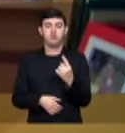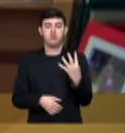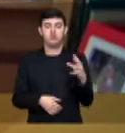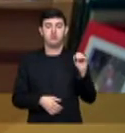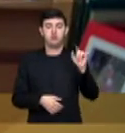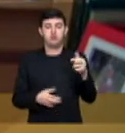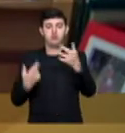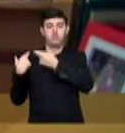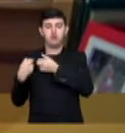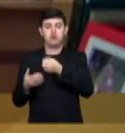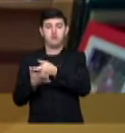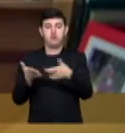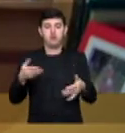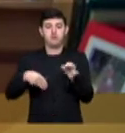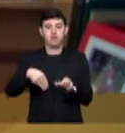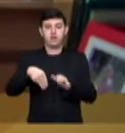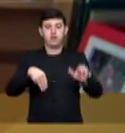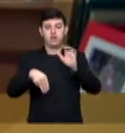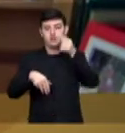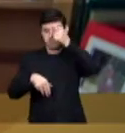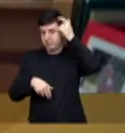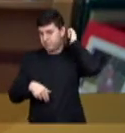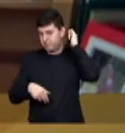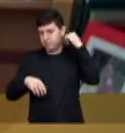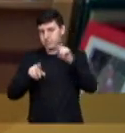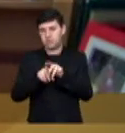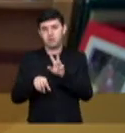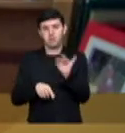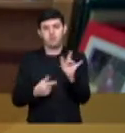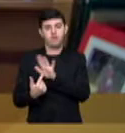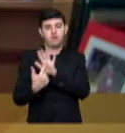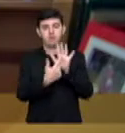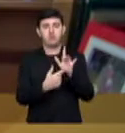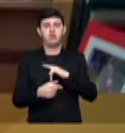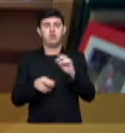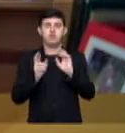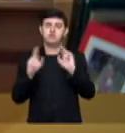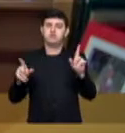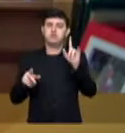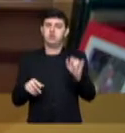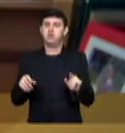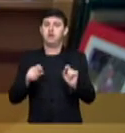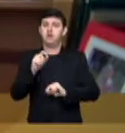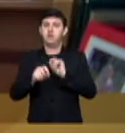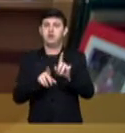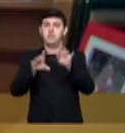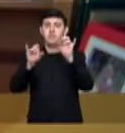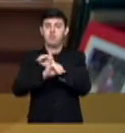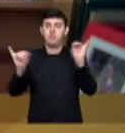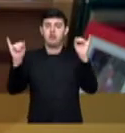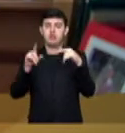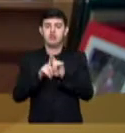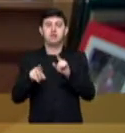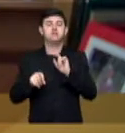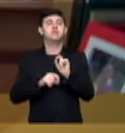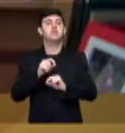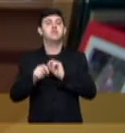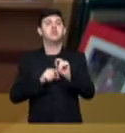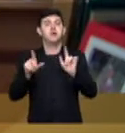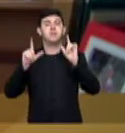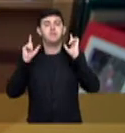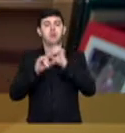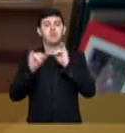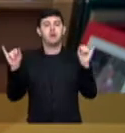ministro Alexandre de Moraes, se faz escorreitamente a distinção entre publicidade e propaganda, no sentido de que, e ao que me ver,